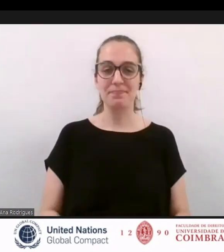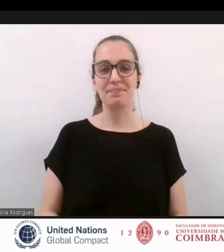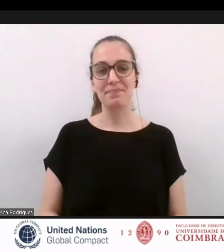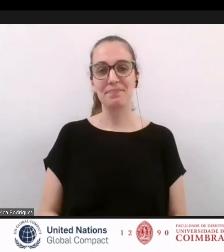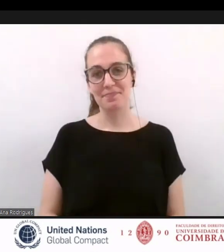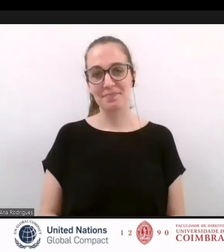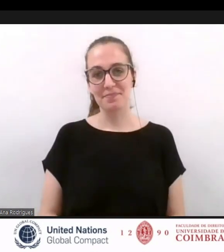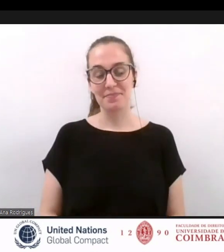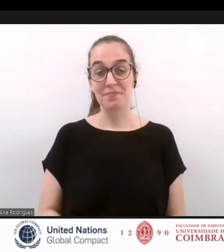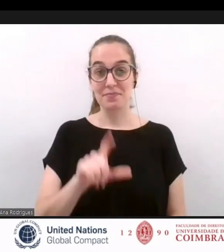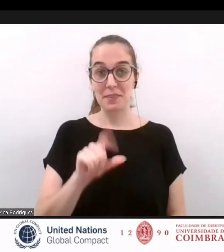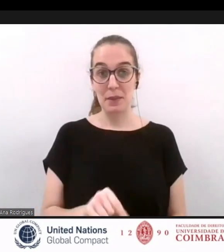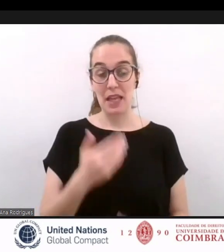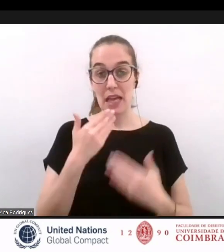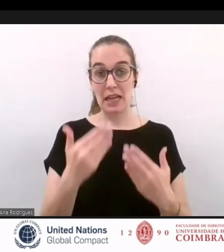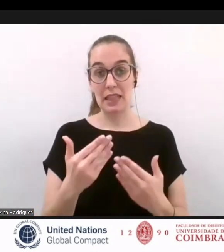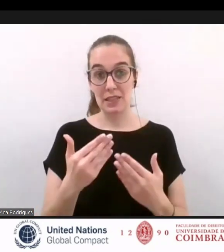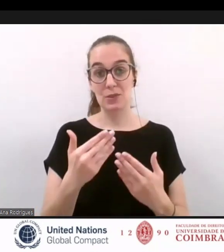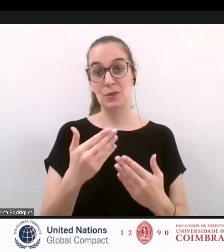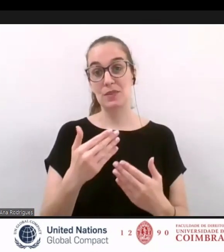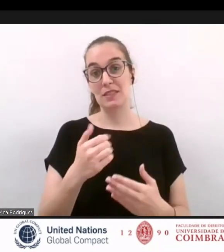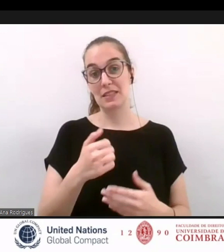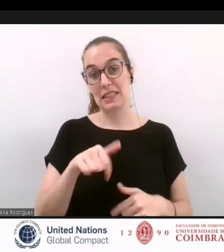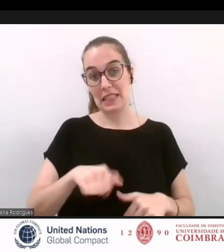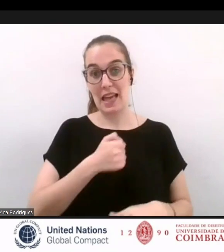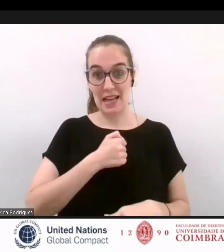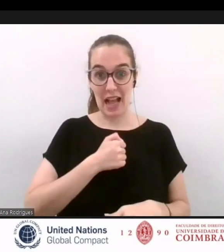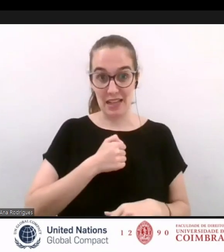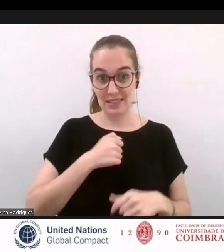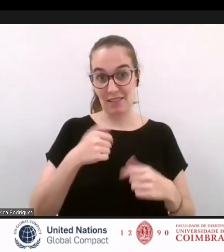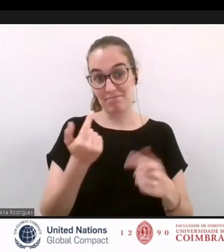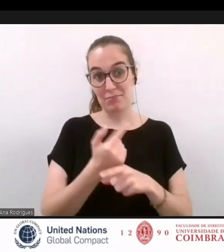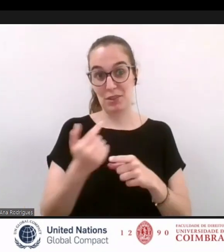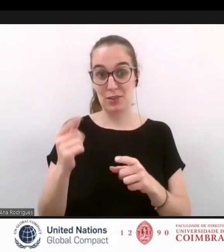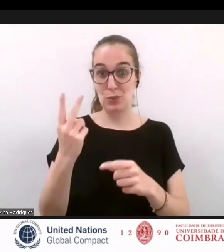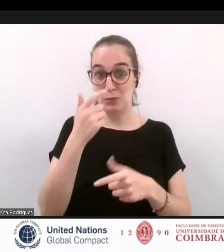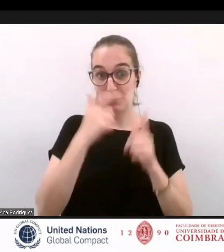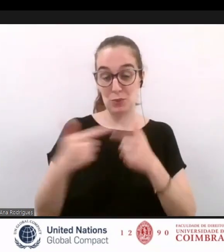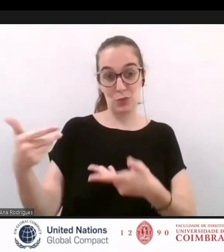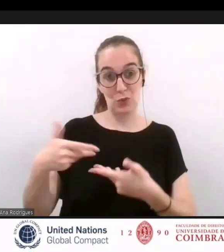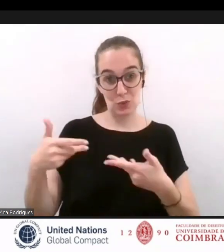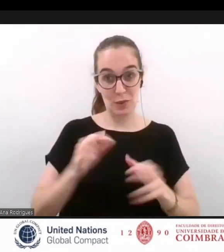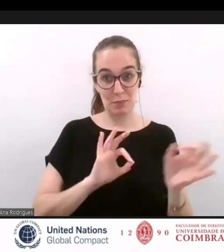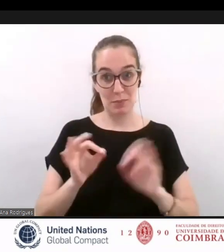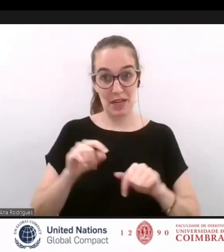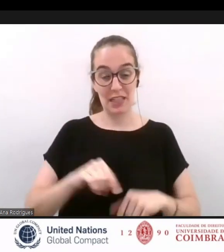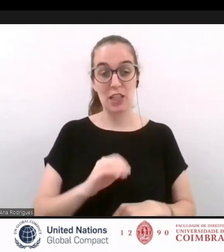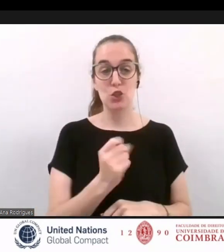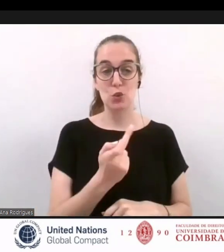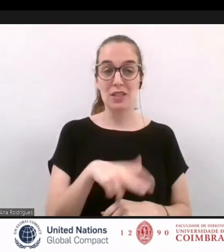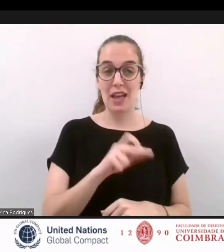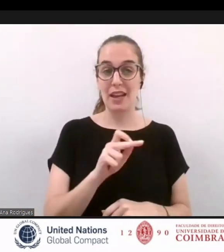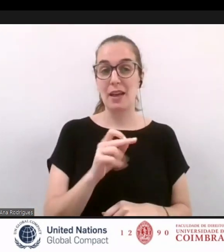já agora permitam-me também que deixe um agradecimento na casa a duas das minhas colaboradoras que me ajudaram também na preparação deste evento, a Susana Pereira e a Susana